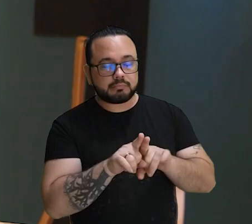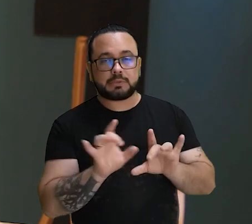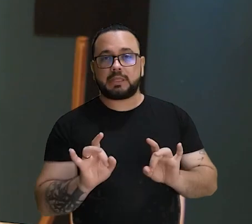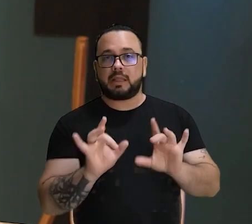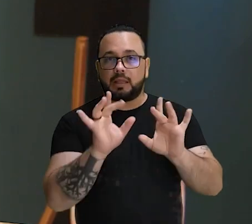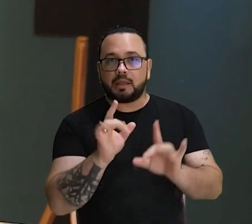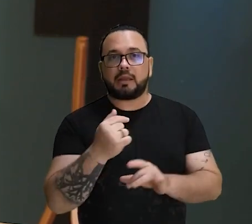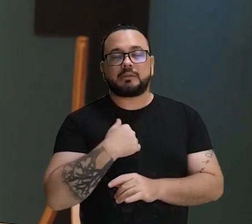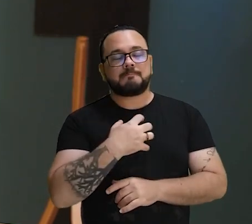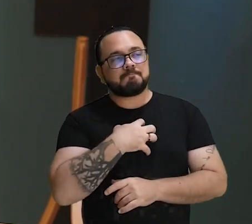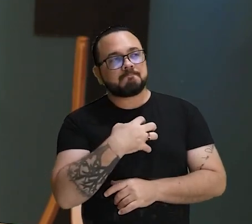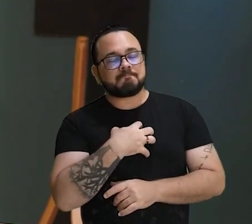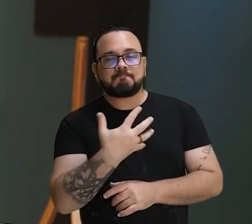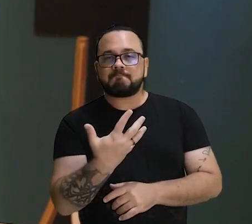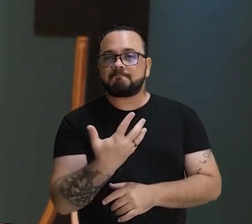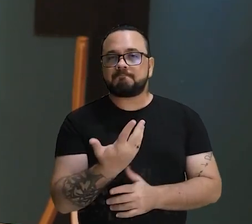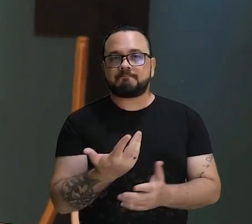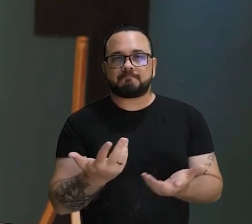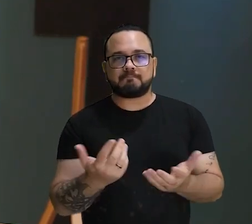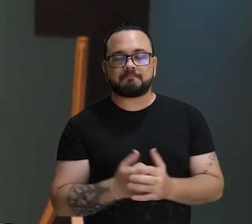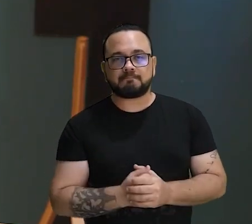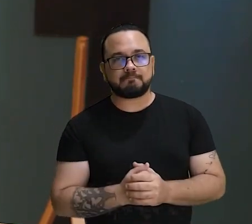técnica. Aí eu fico, me inspira muito, assim,